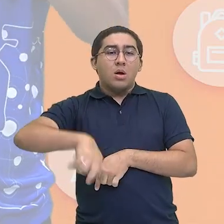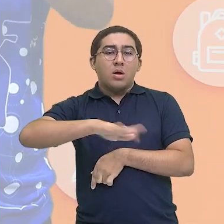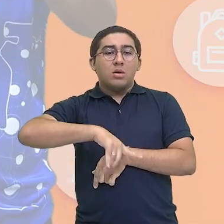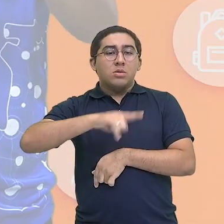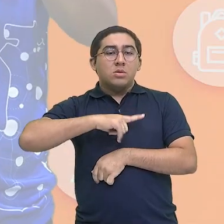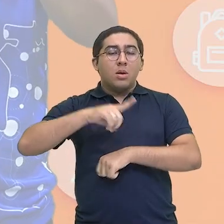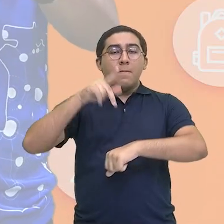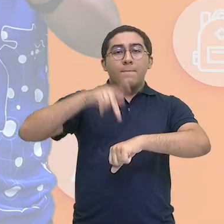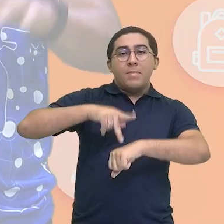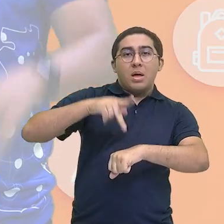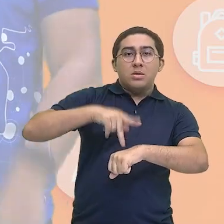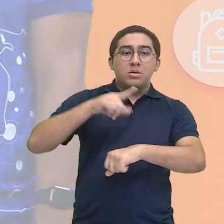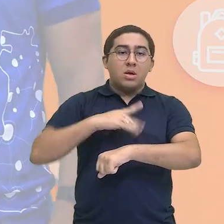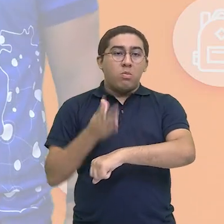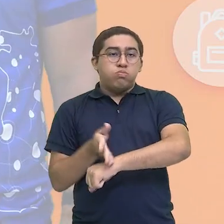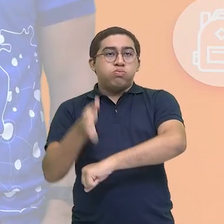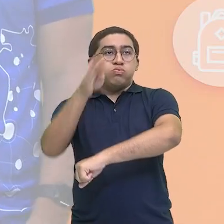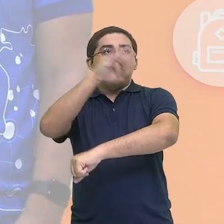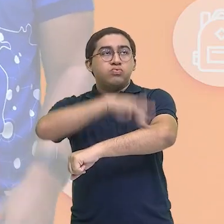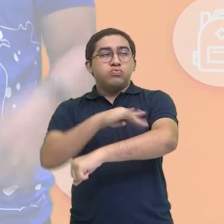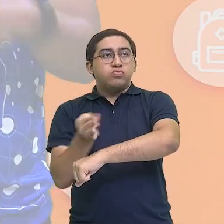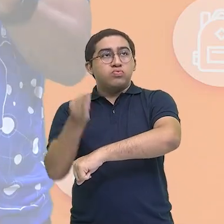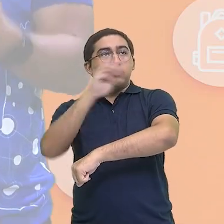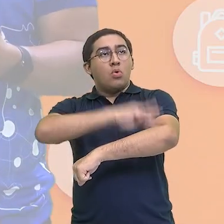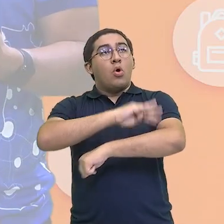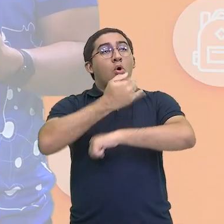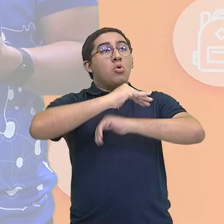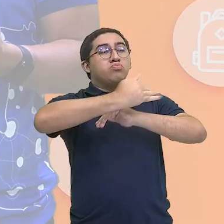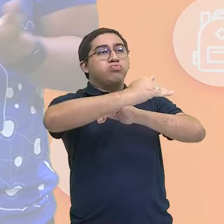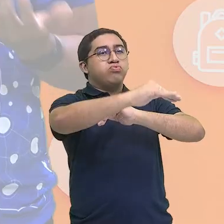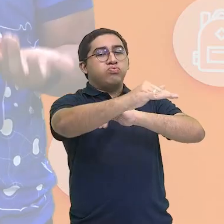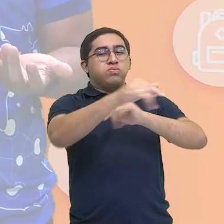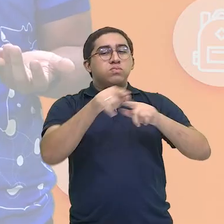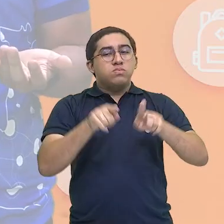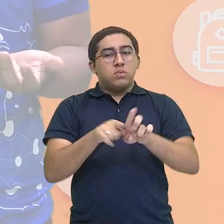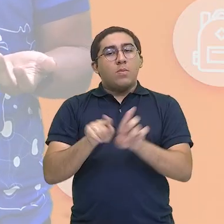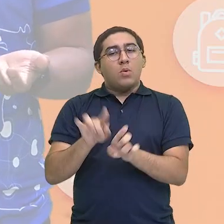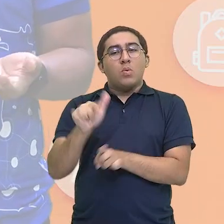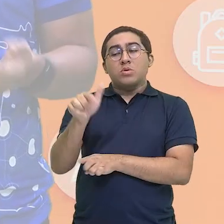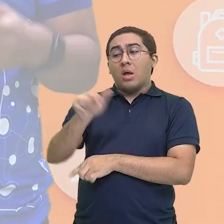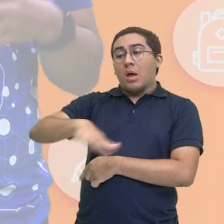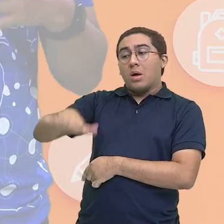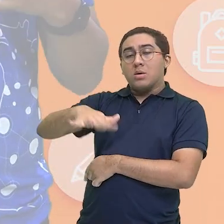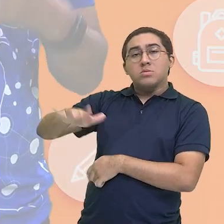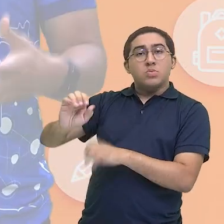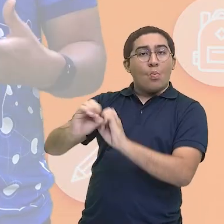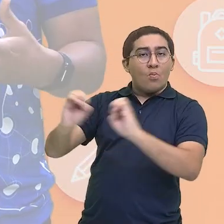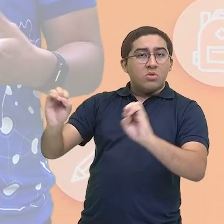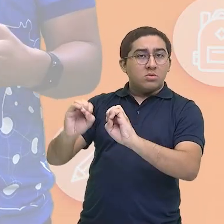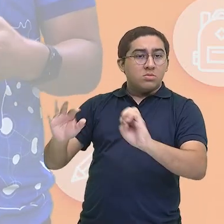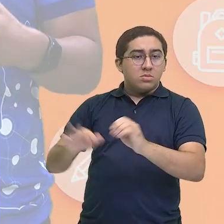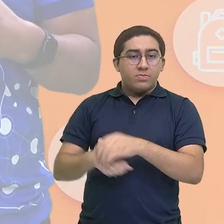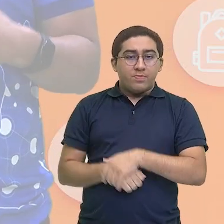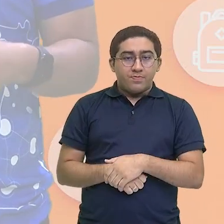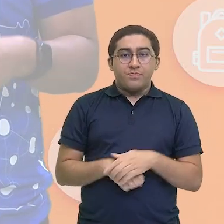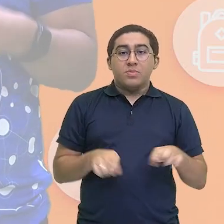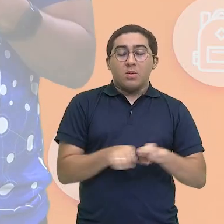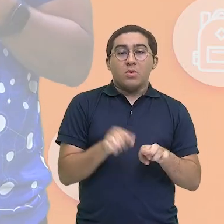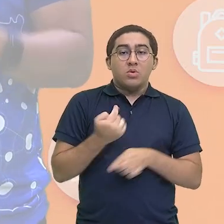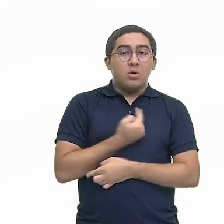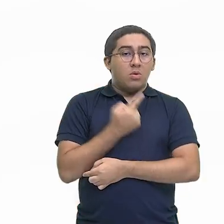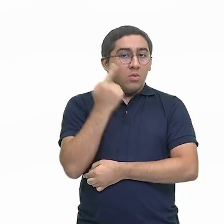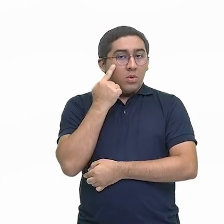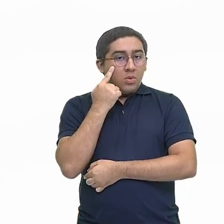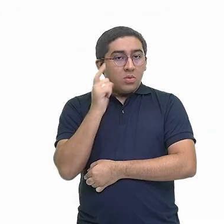montanhosas aparecem, né, de maneira muito mais intensa, muito mais forte, e outras áreas que não. Então a gente vai dar uma olhada agora sobre as